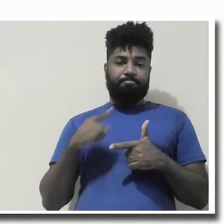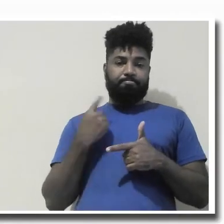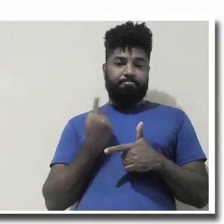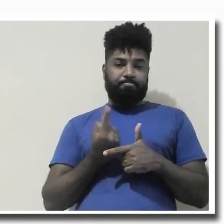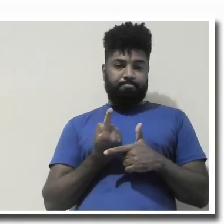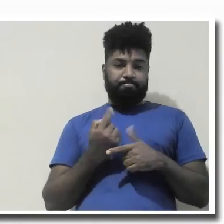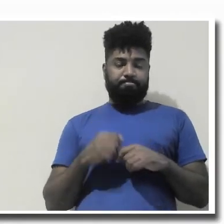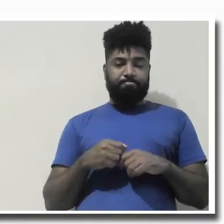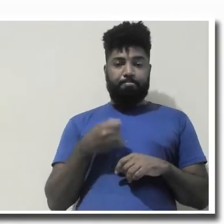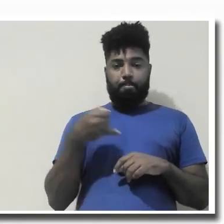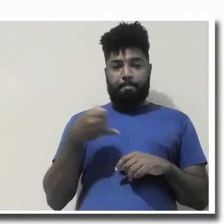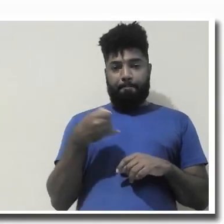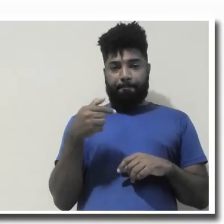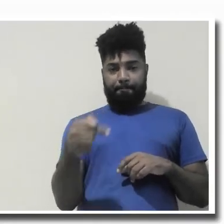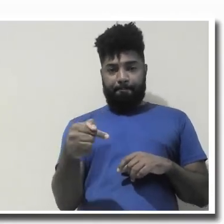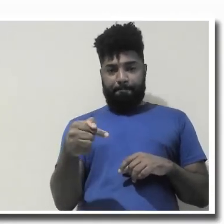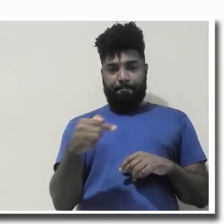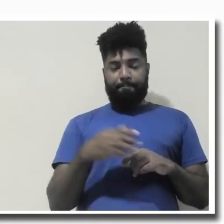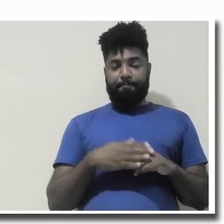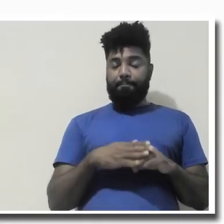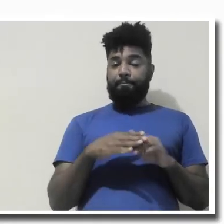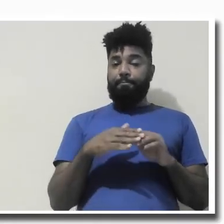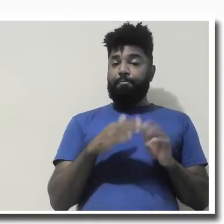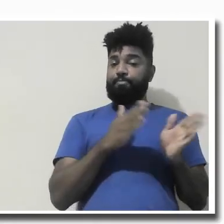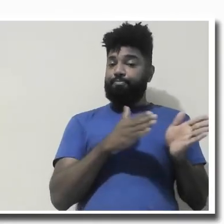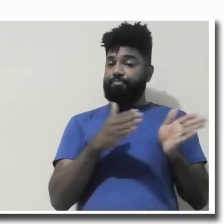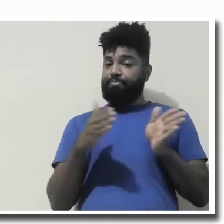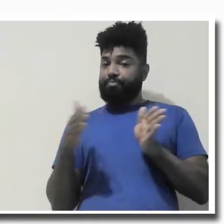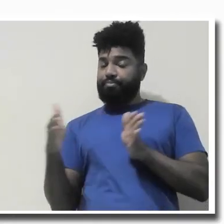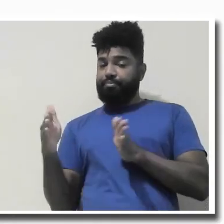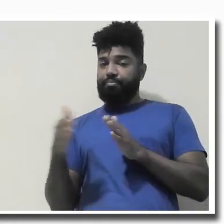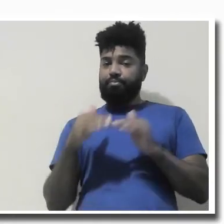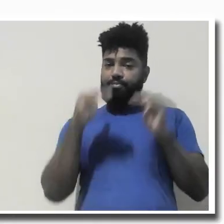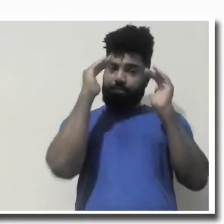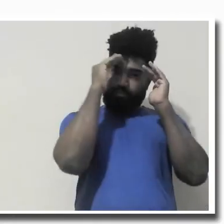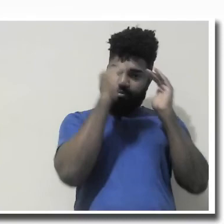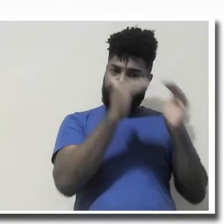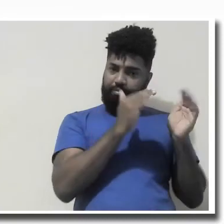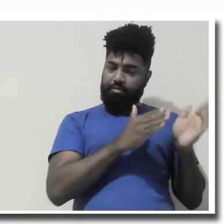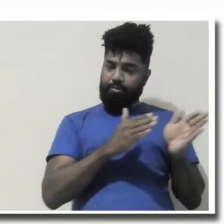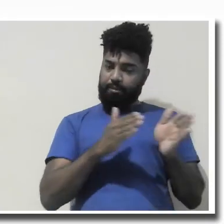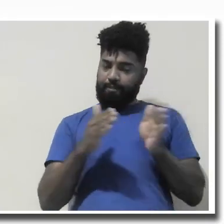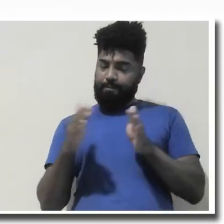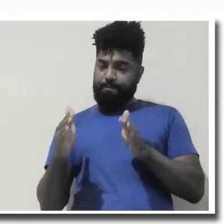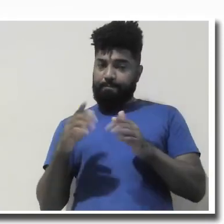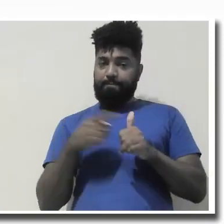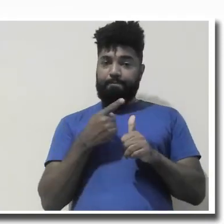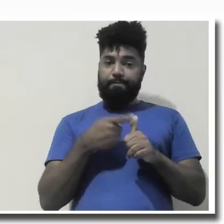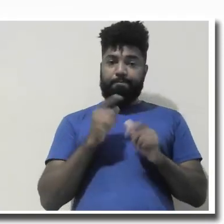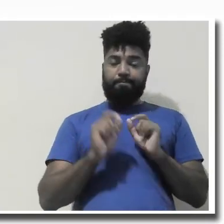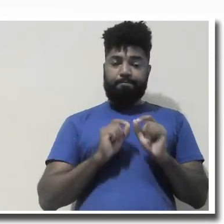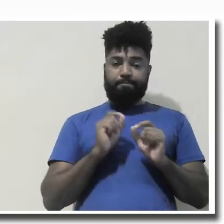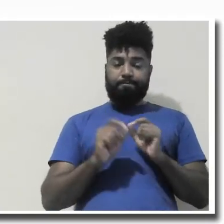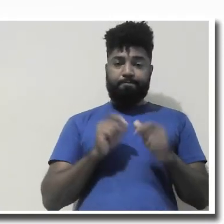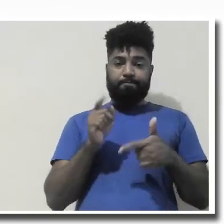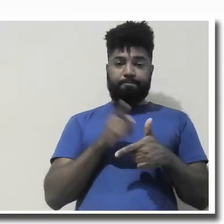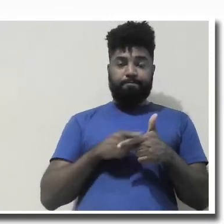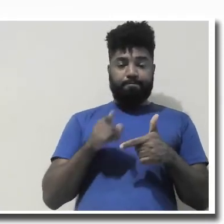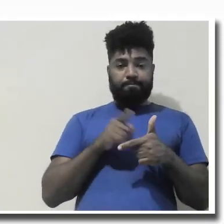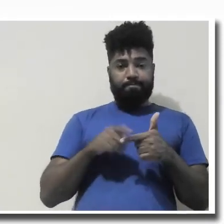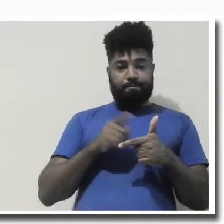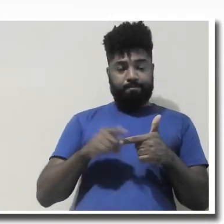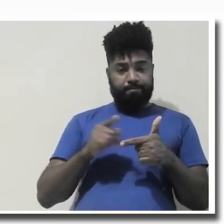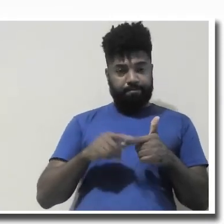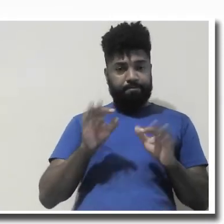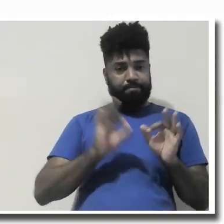menos 7. Respeitando a ordem das operações, primeiro devemos fazer essa divisão para